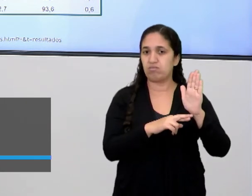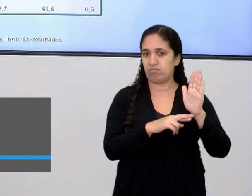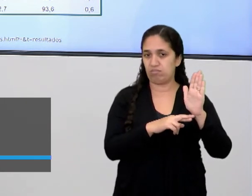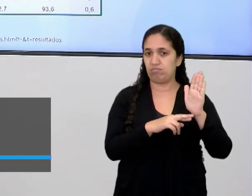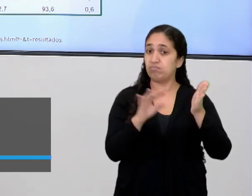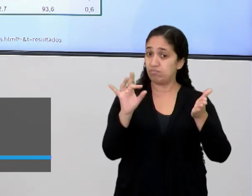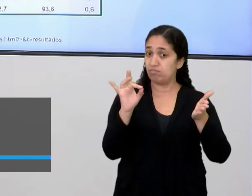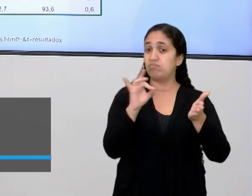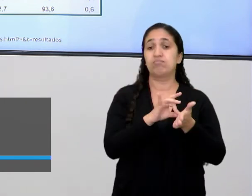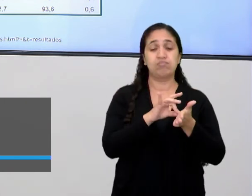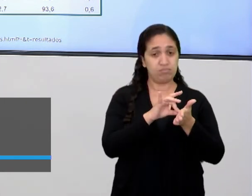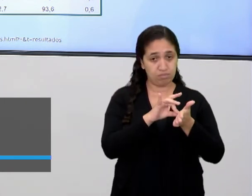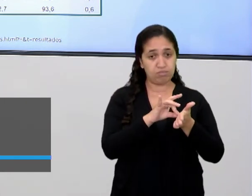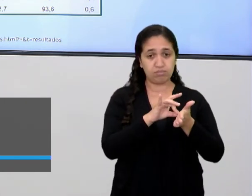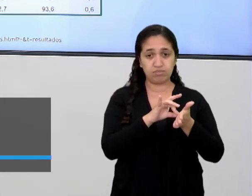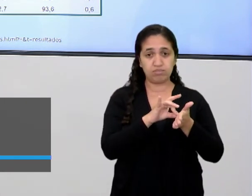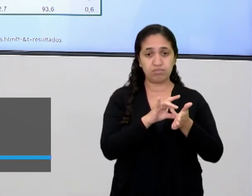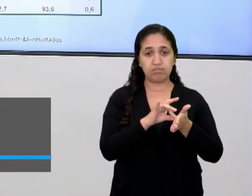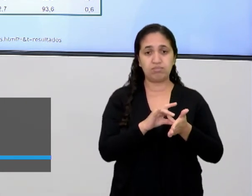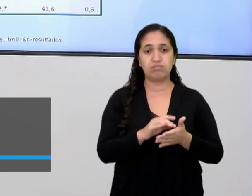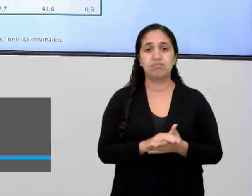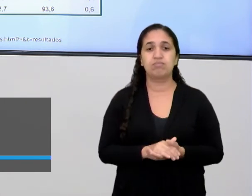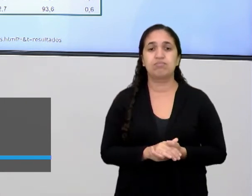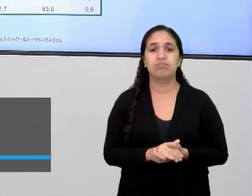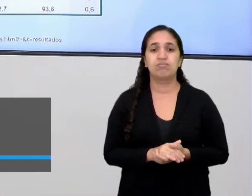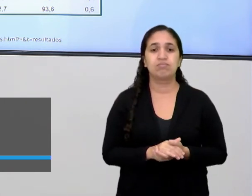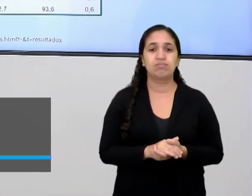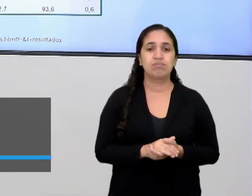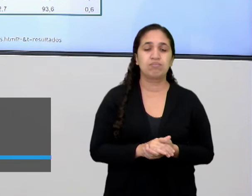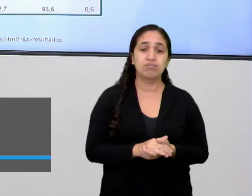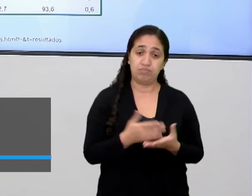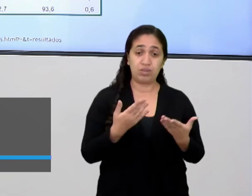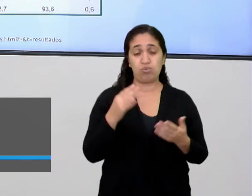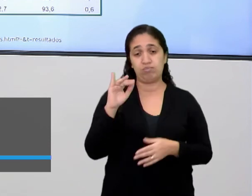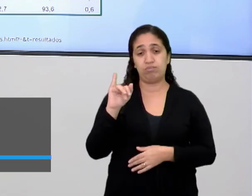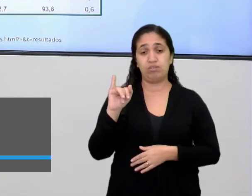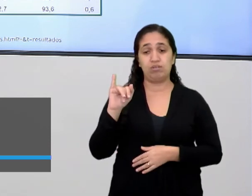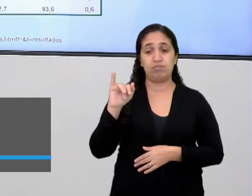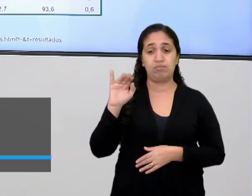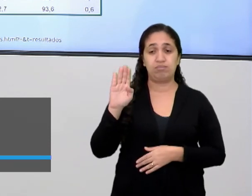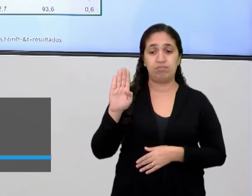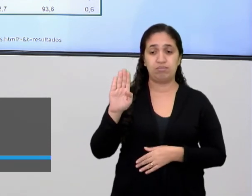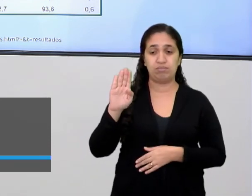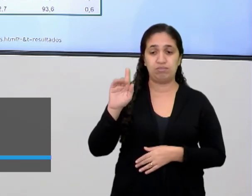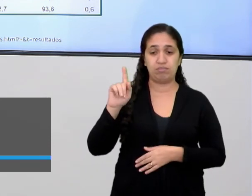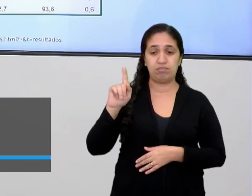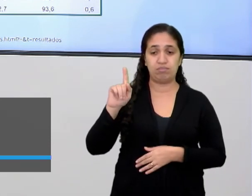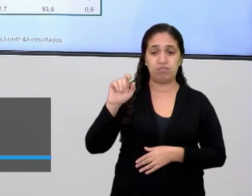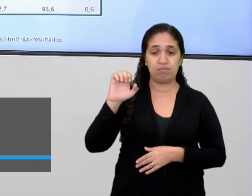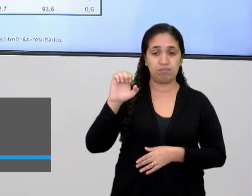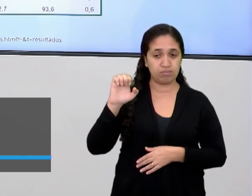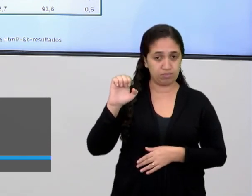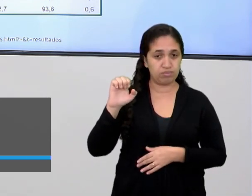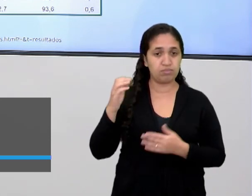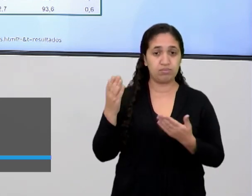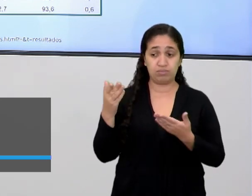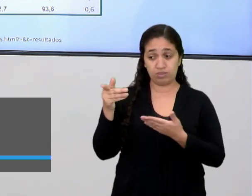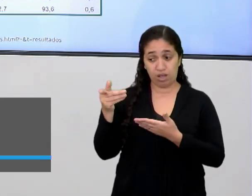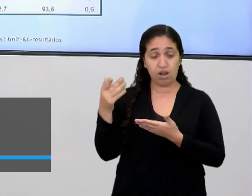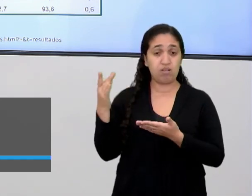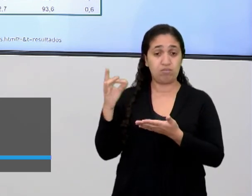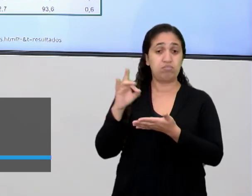caso aí, o que? A gente tem a fonte aí do próprio IBGE, que a gente sempre reitera a importância e a